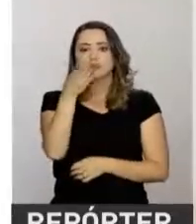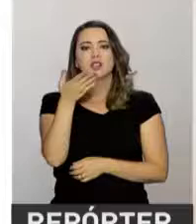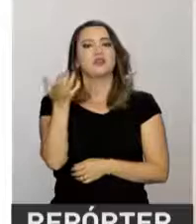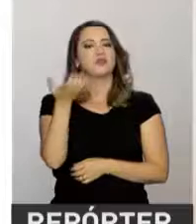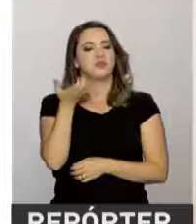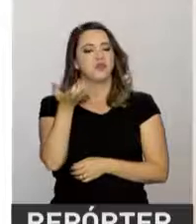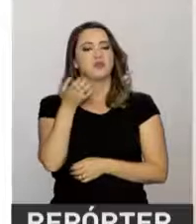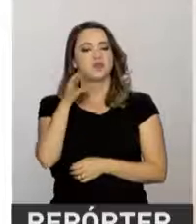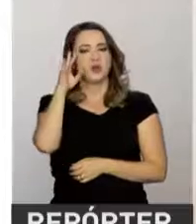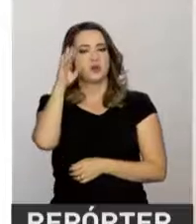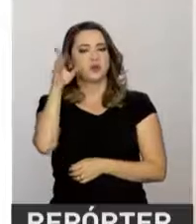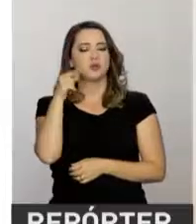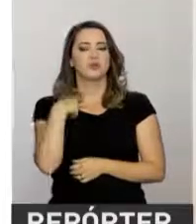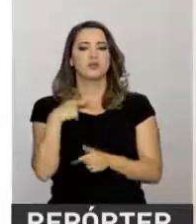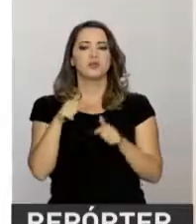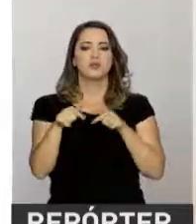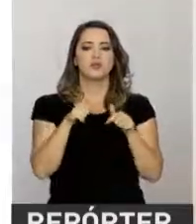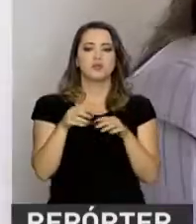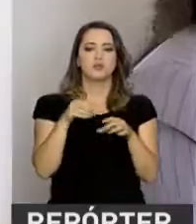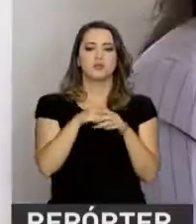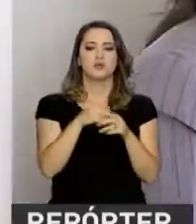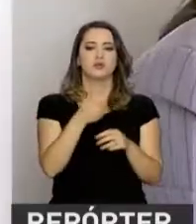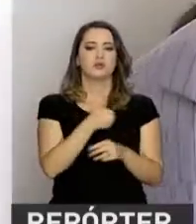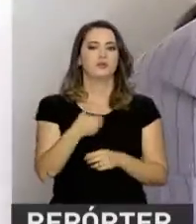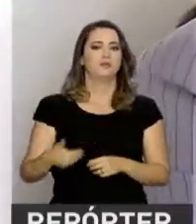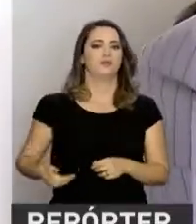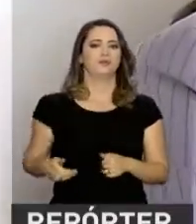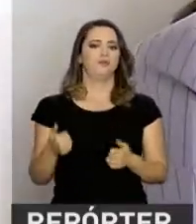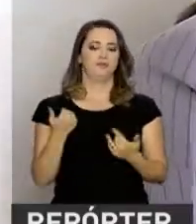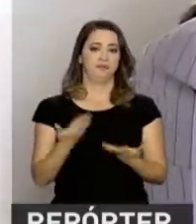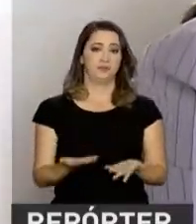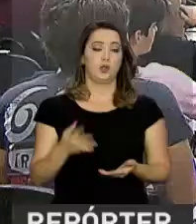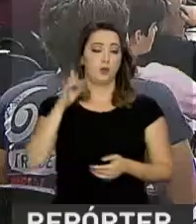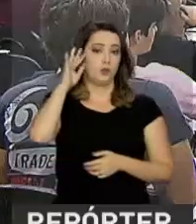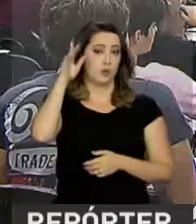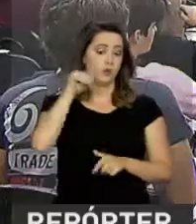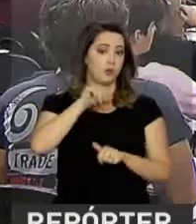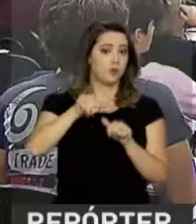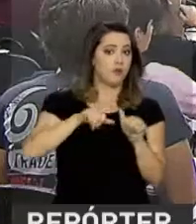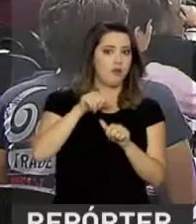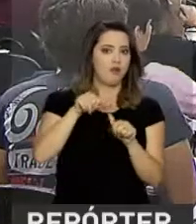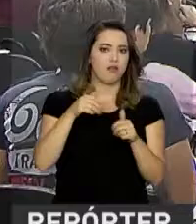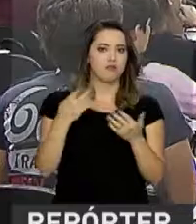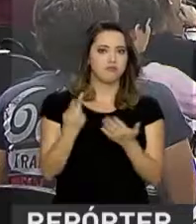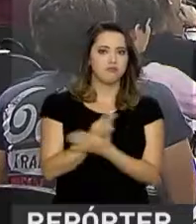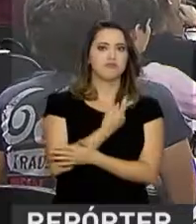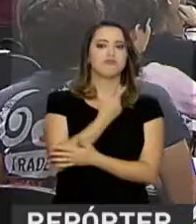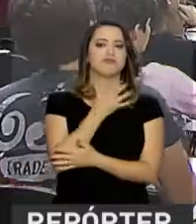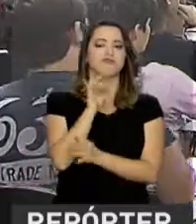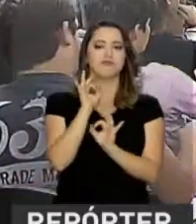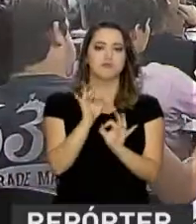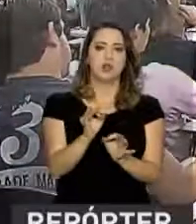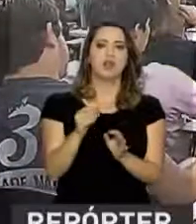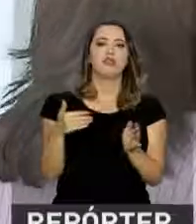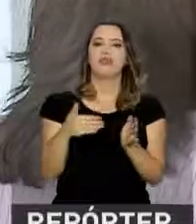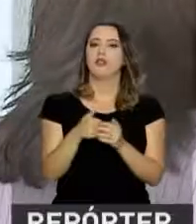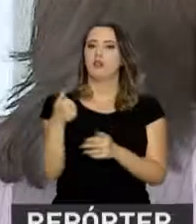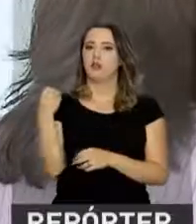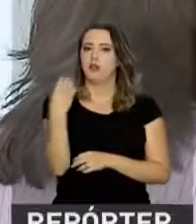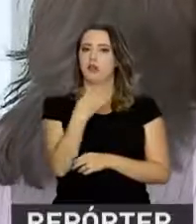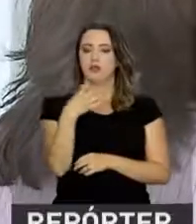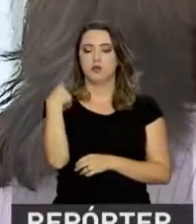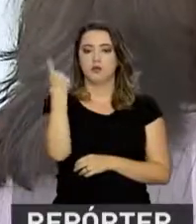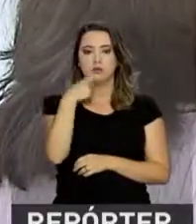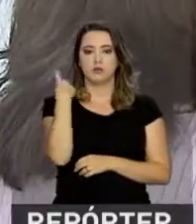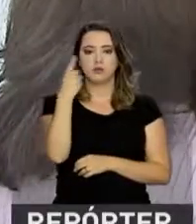fazer medicina, ainda mais trabalhar num hospital público. Para que este sonho se realize, ela chega a estudar até 14 horas por dia. Rotina